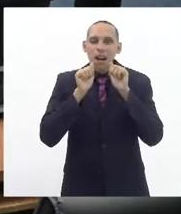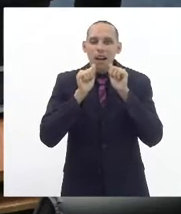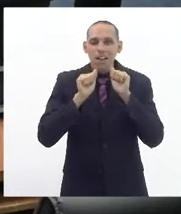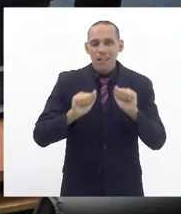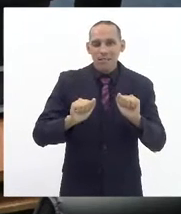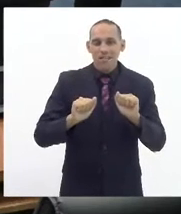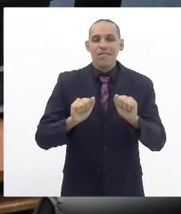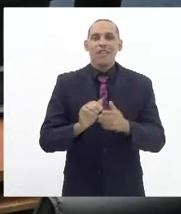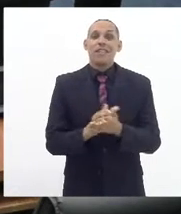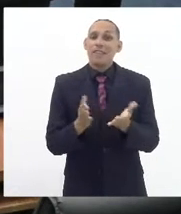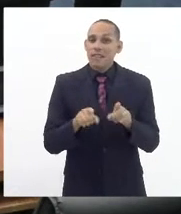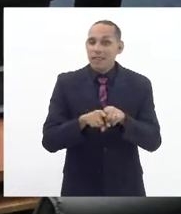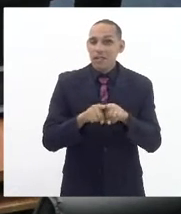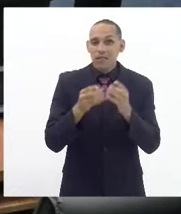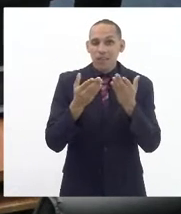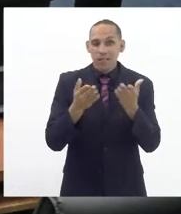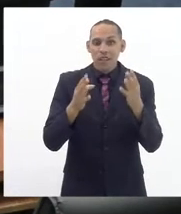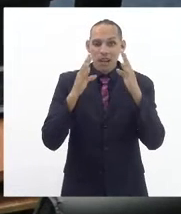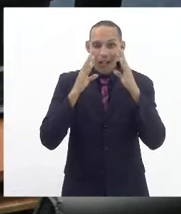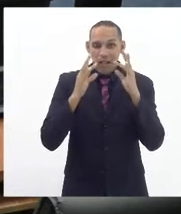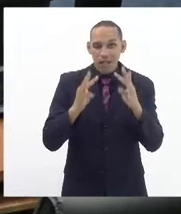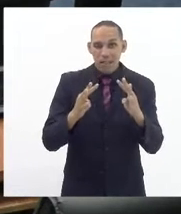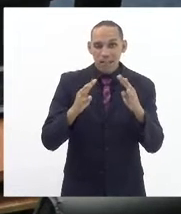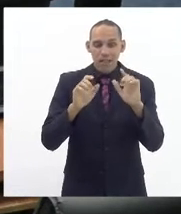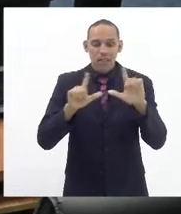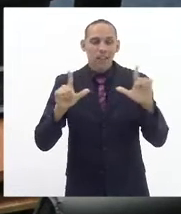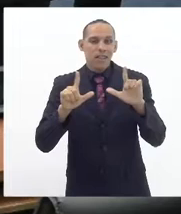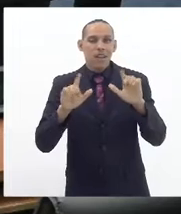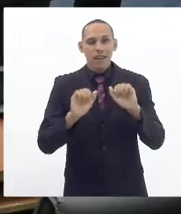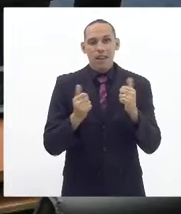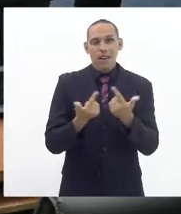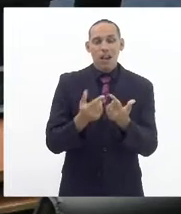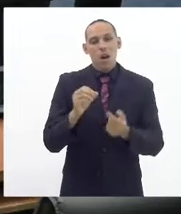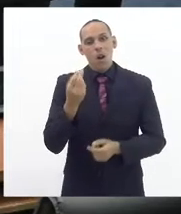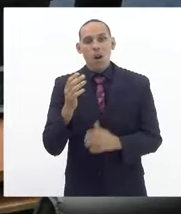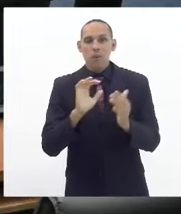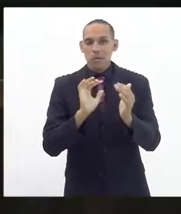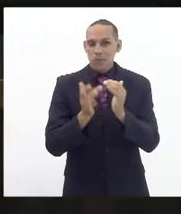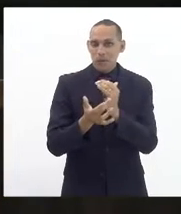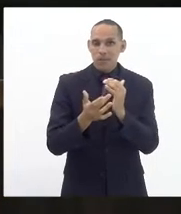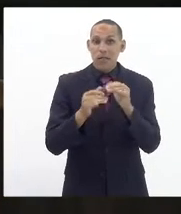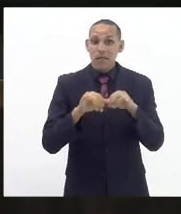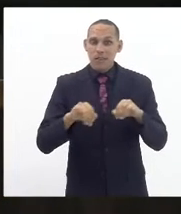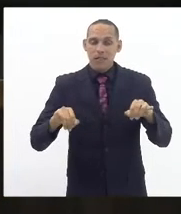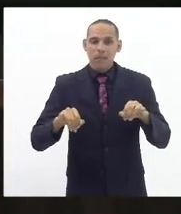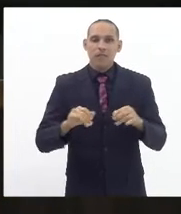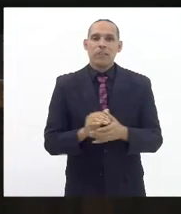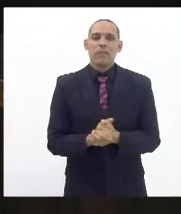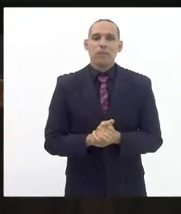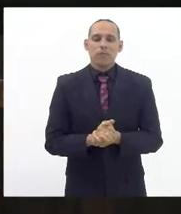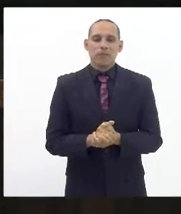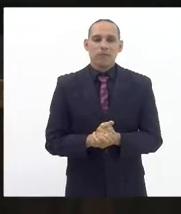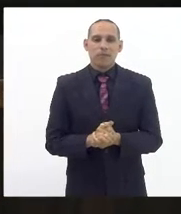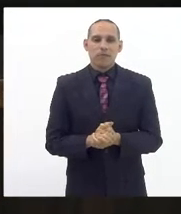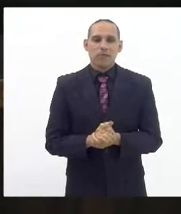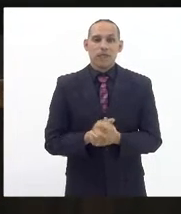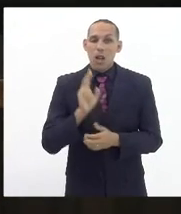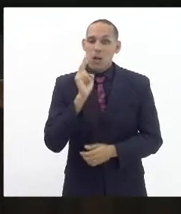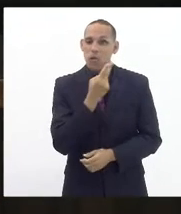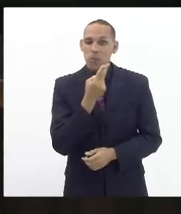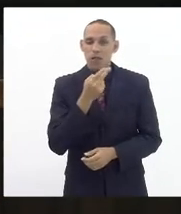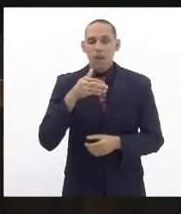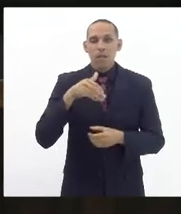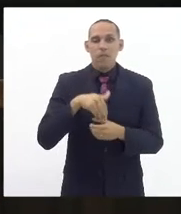acompanham pela TV Alerge ou pelas redes sociais. Anuncio, em regime de urgência,